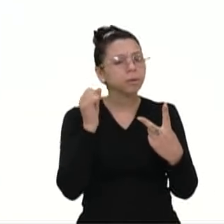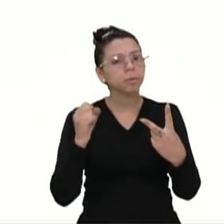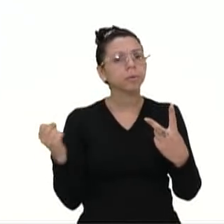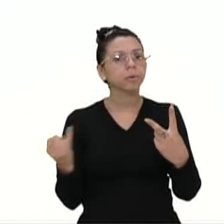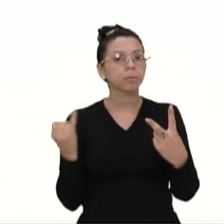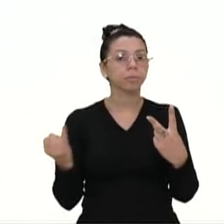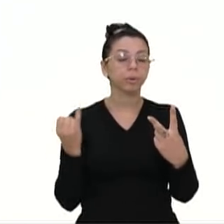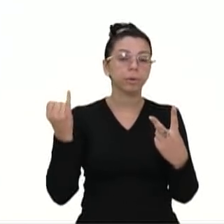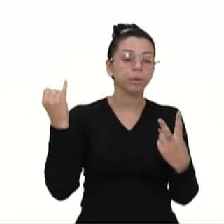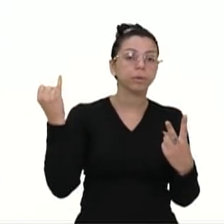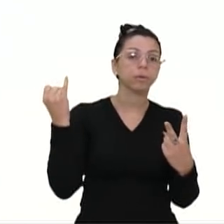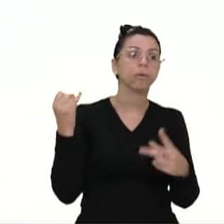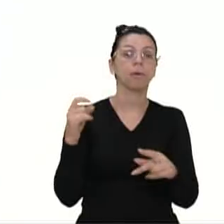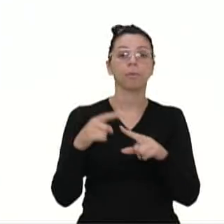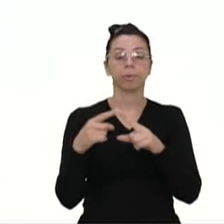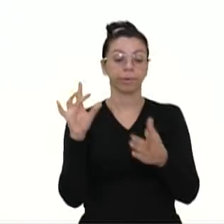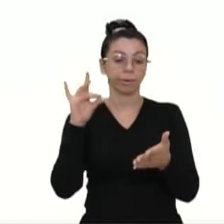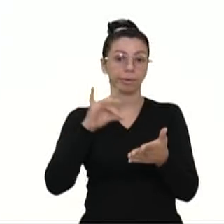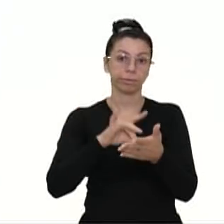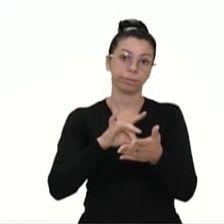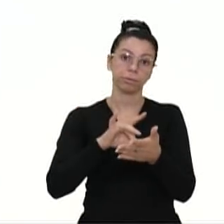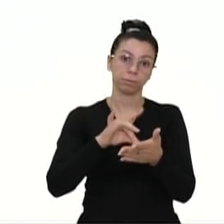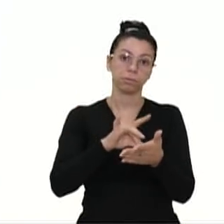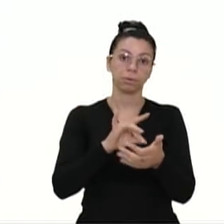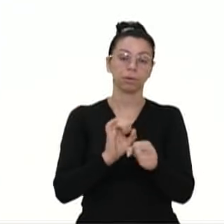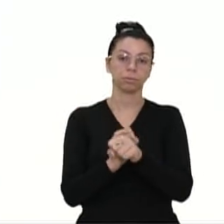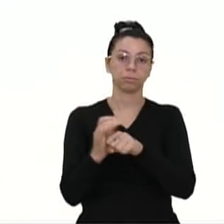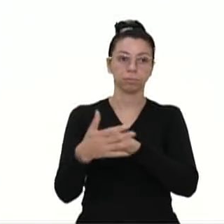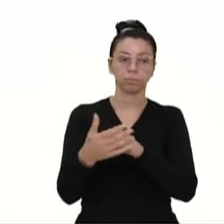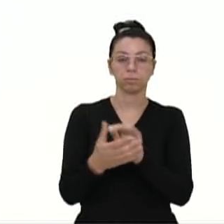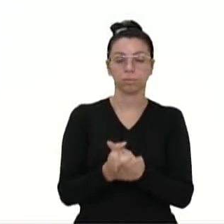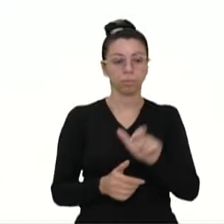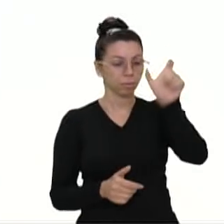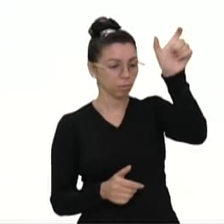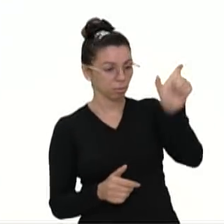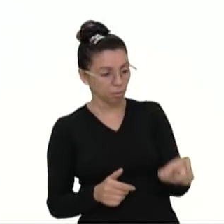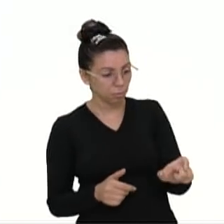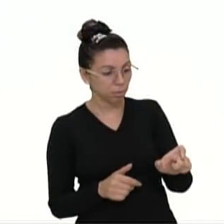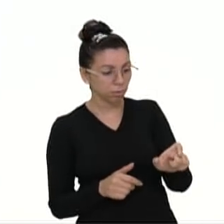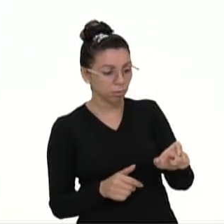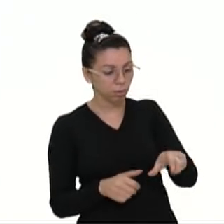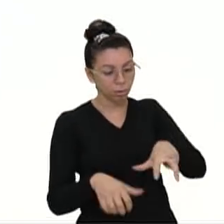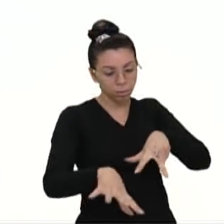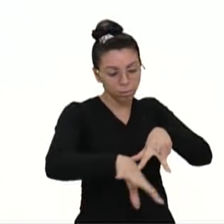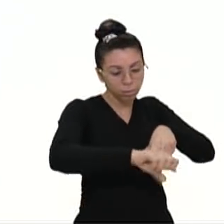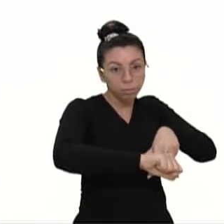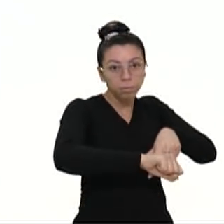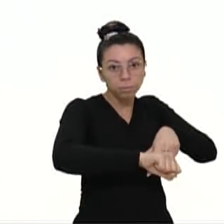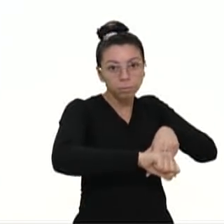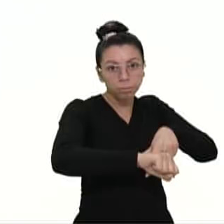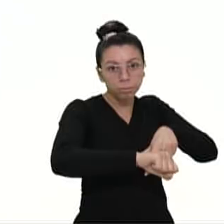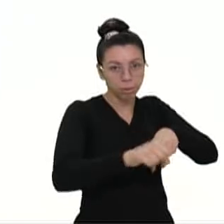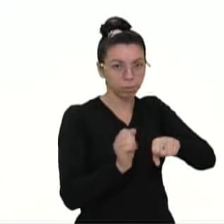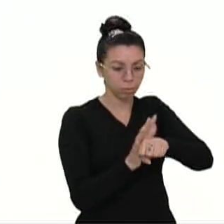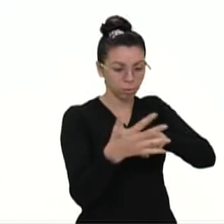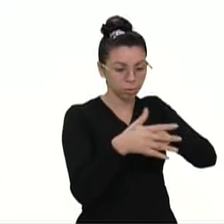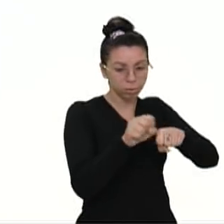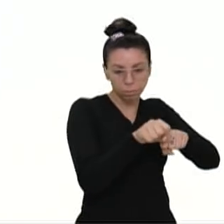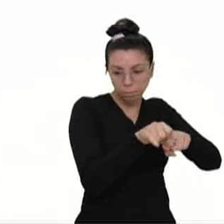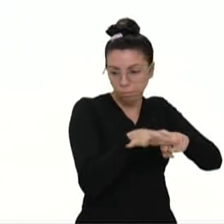estimativa mais real dessa doença. Uma pessoa infectada transmite o vírus para 2 a 3 pessoas em